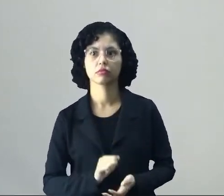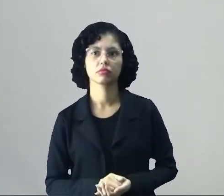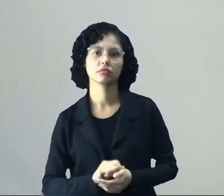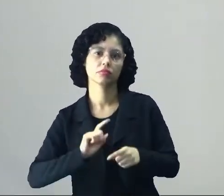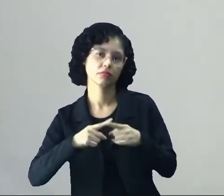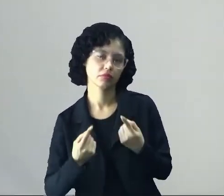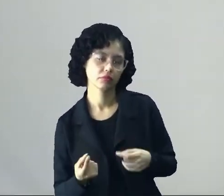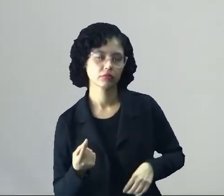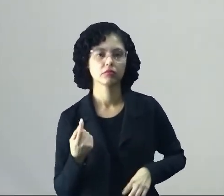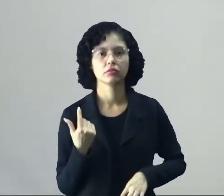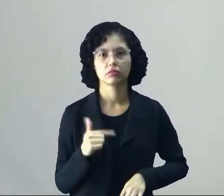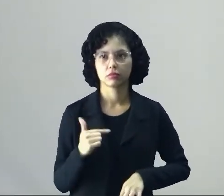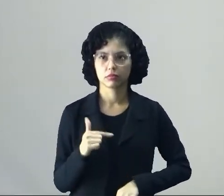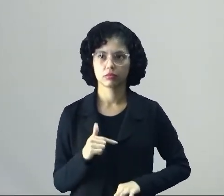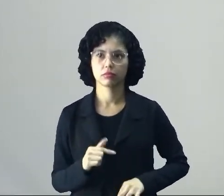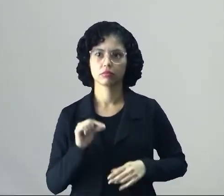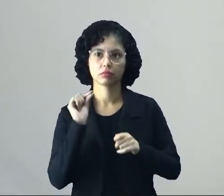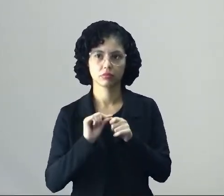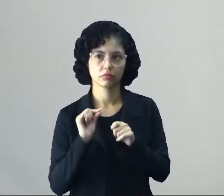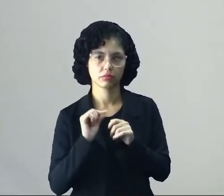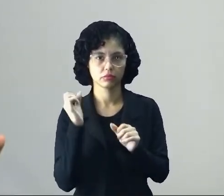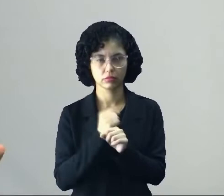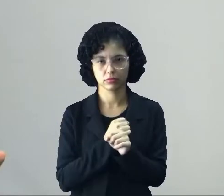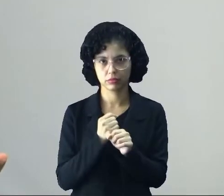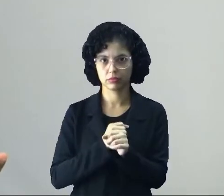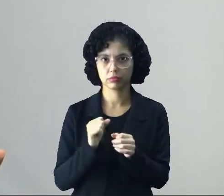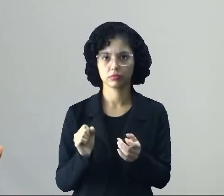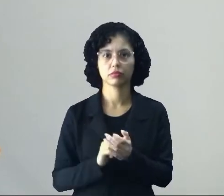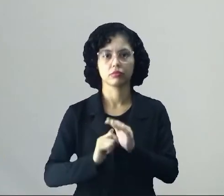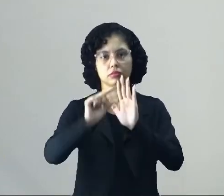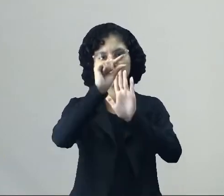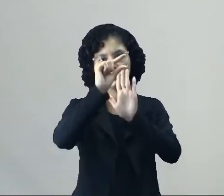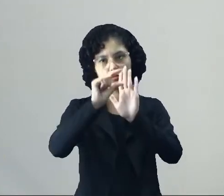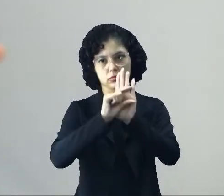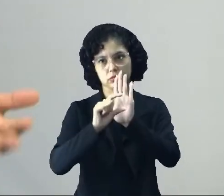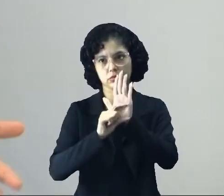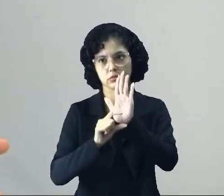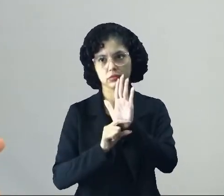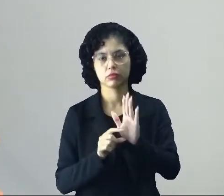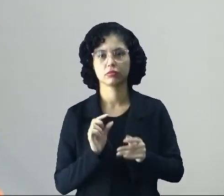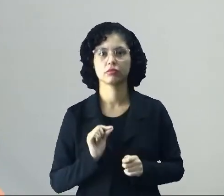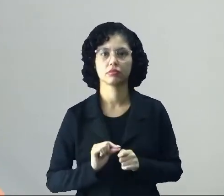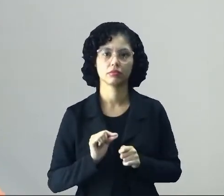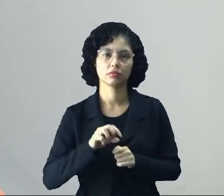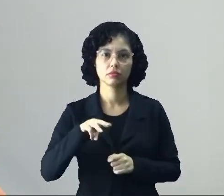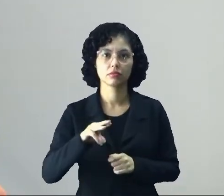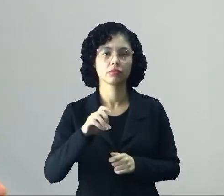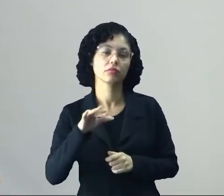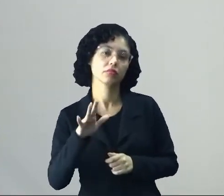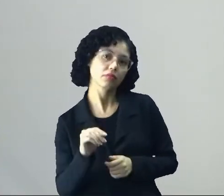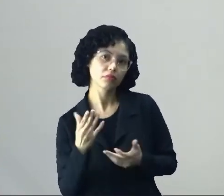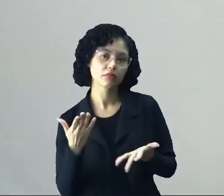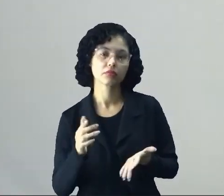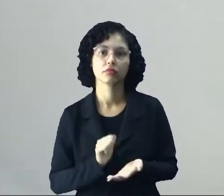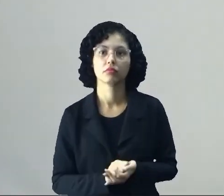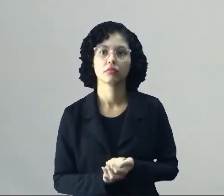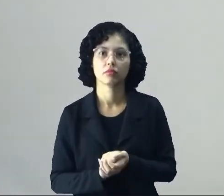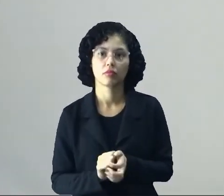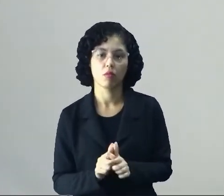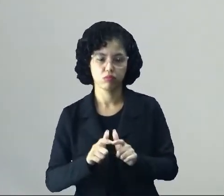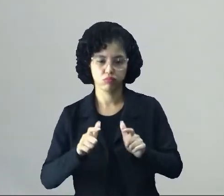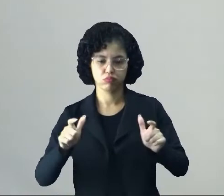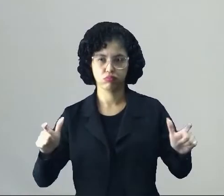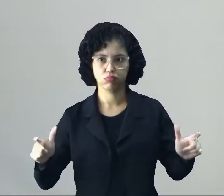se o participante ele não constrói, não coloca isso no texto dele, configura monobloco. Ou então ele cria